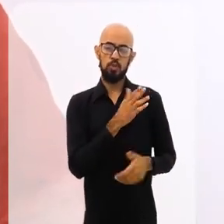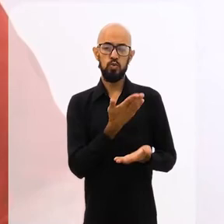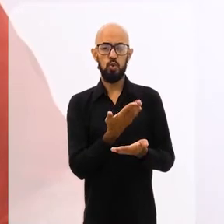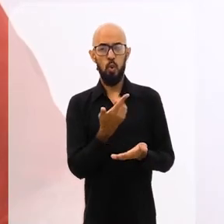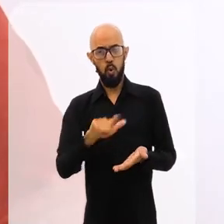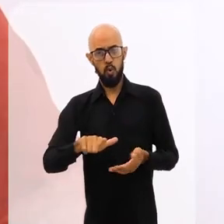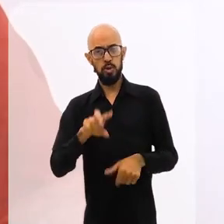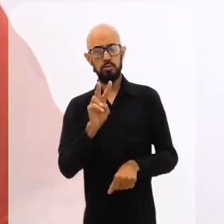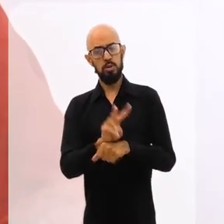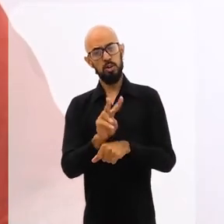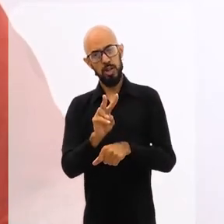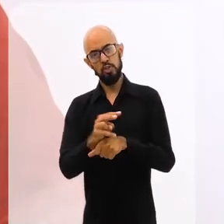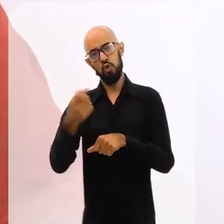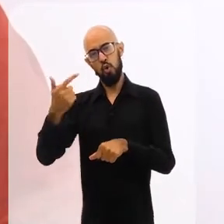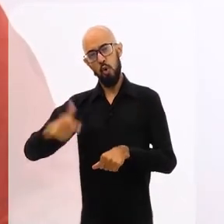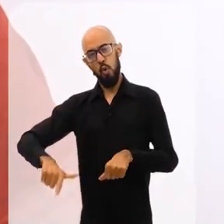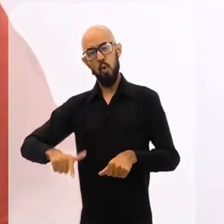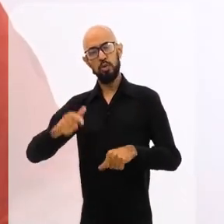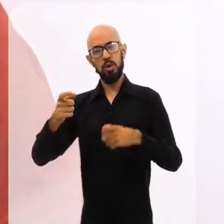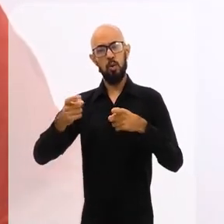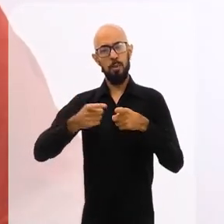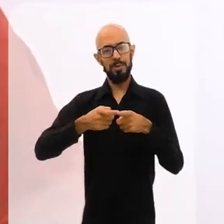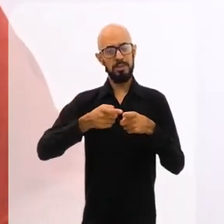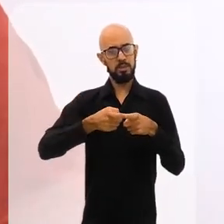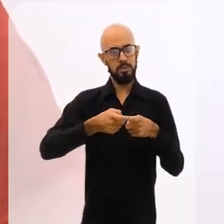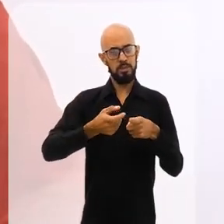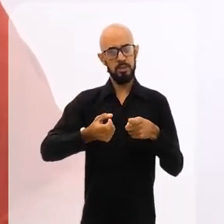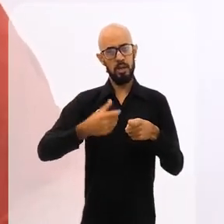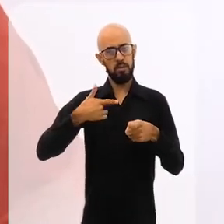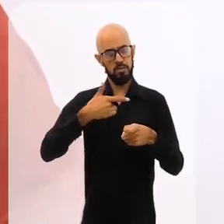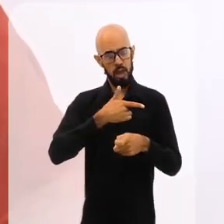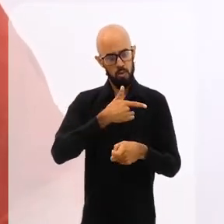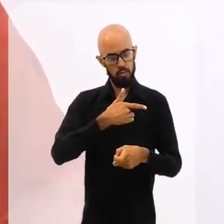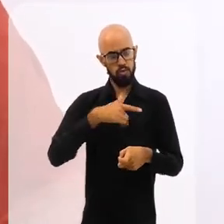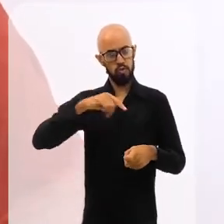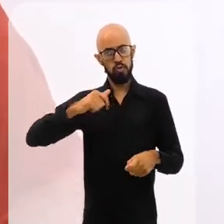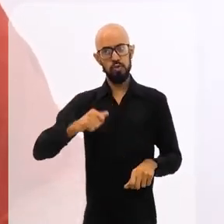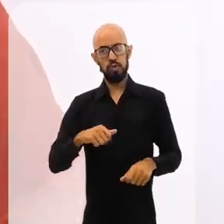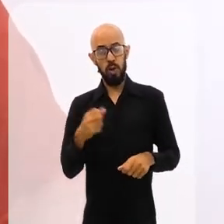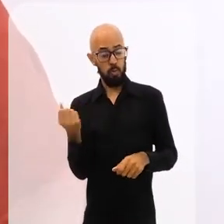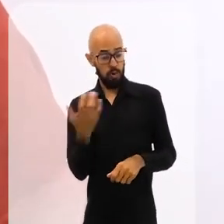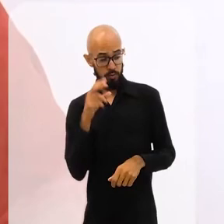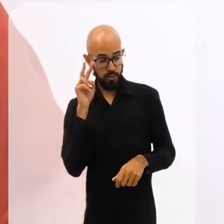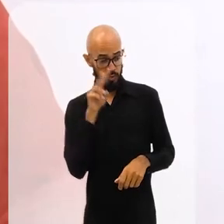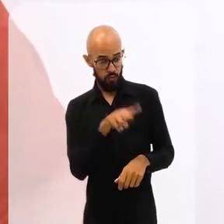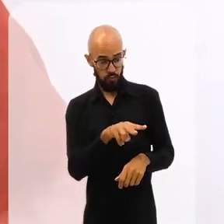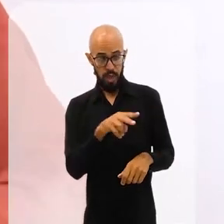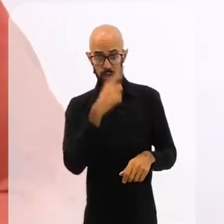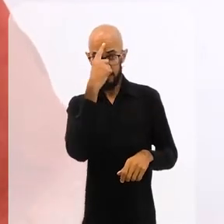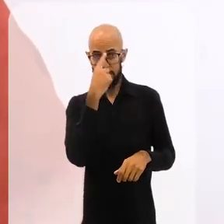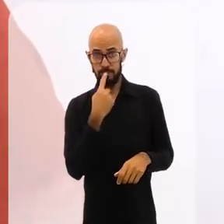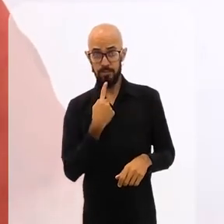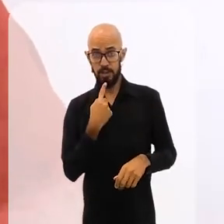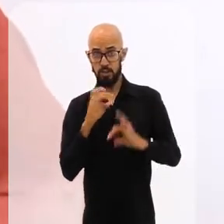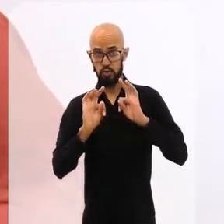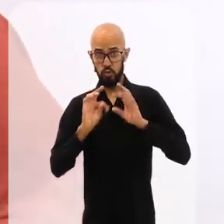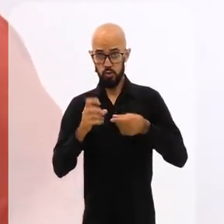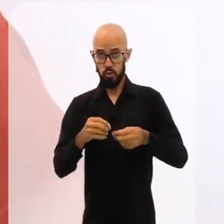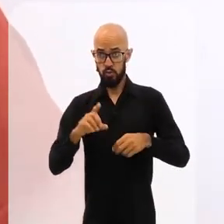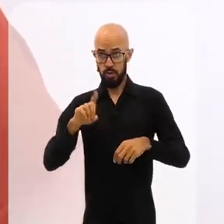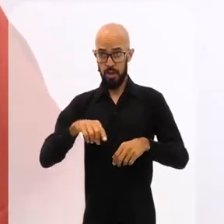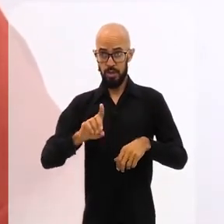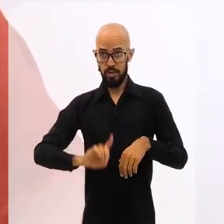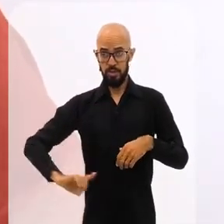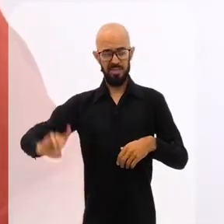com a medicina, outra tem a ver com a longa vida. Então, quando as pessoas olham o budismo e veem todas aquelas imagens, tudo, que